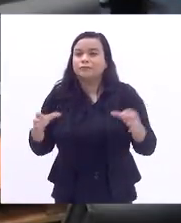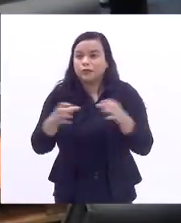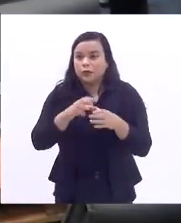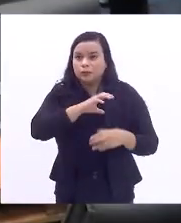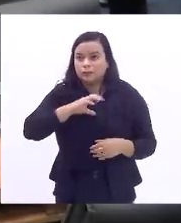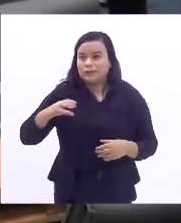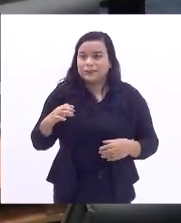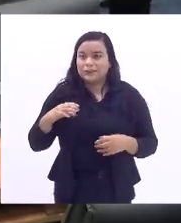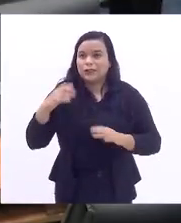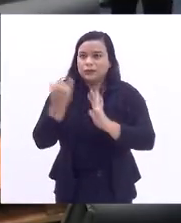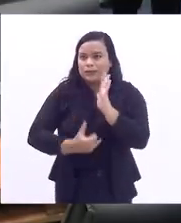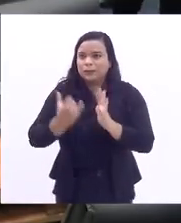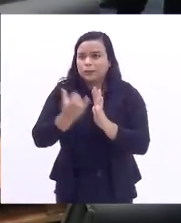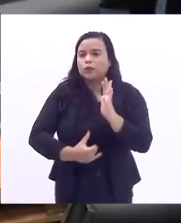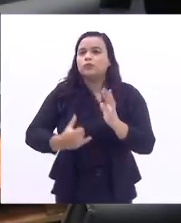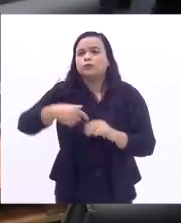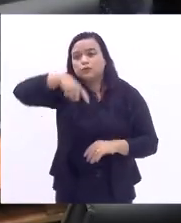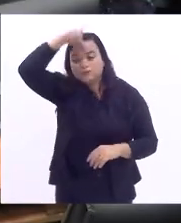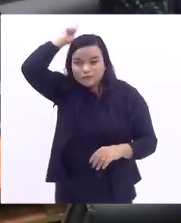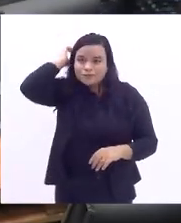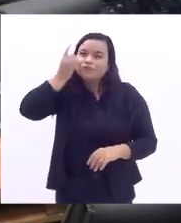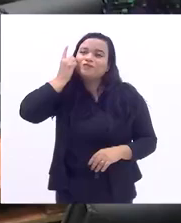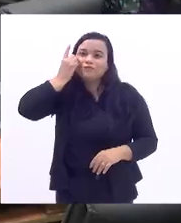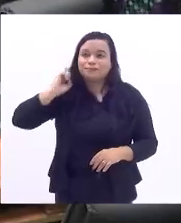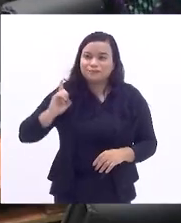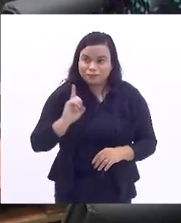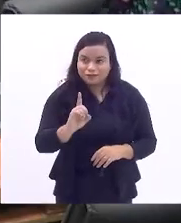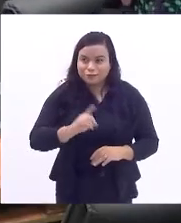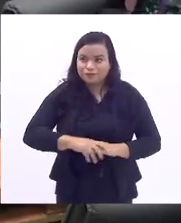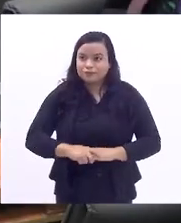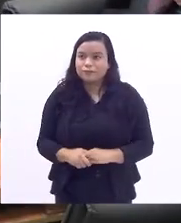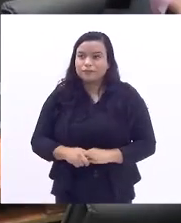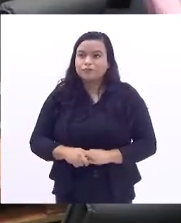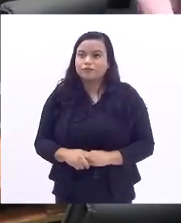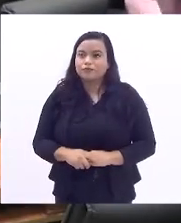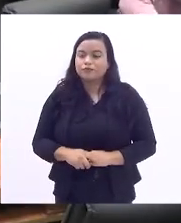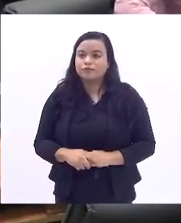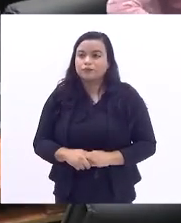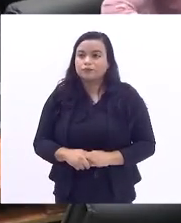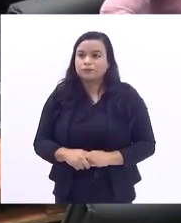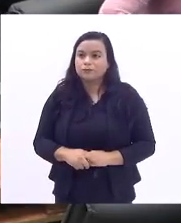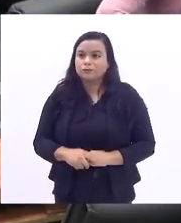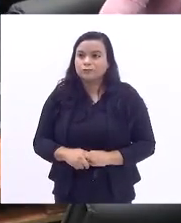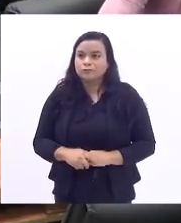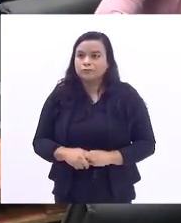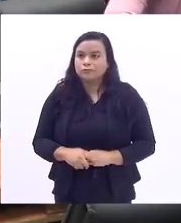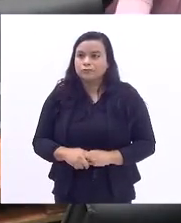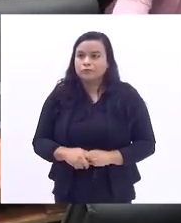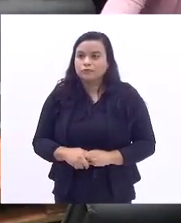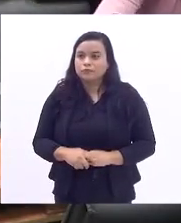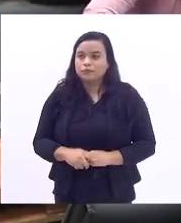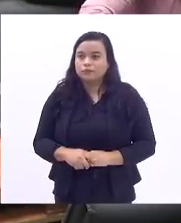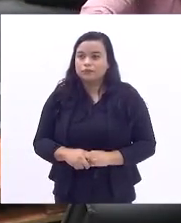comissão de tributação Deputado Luiz Paulo E aí